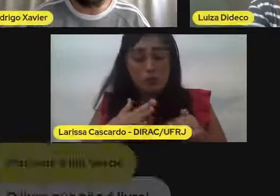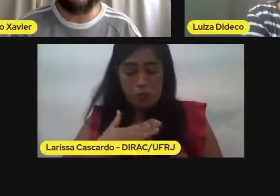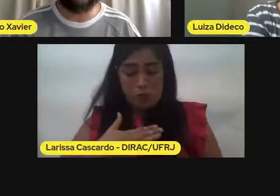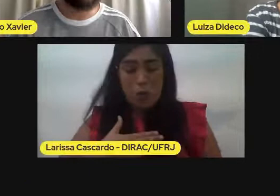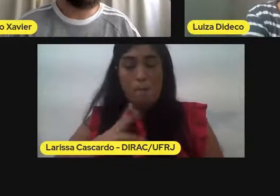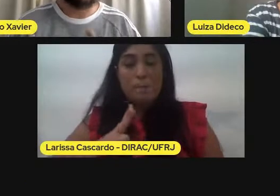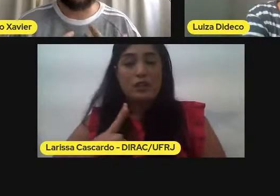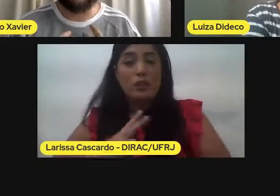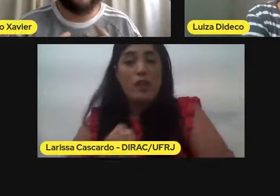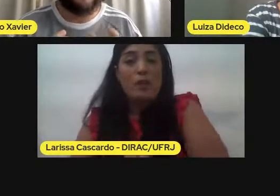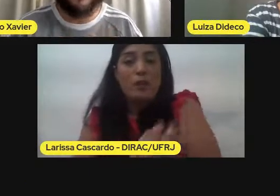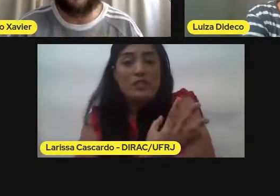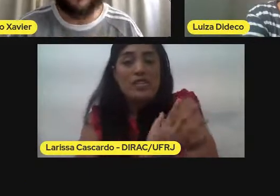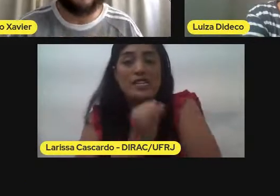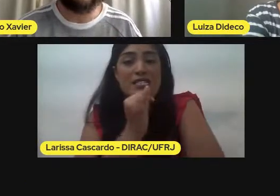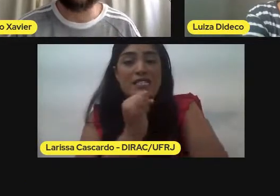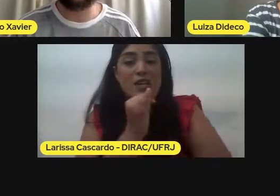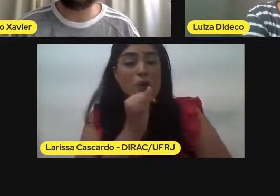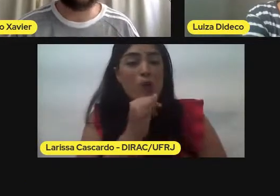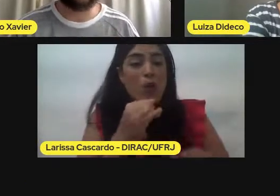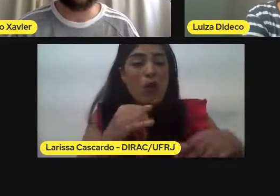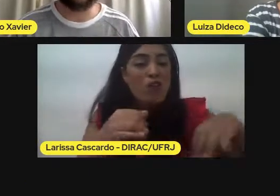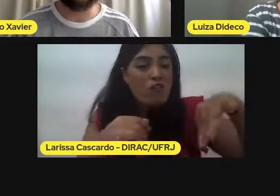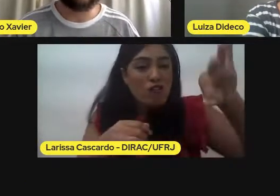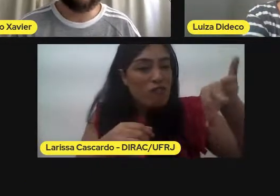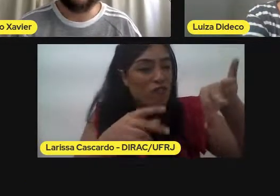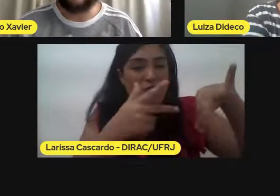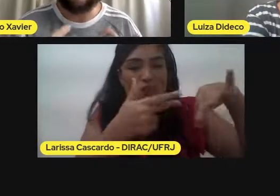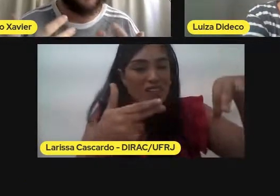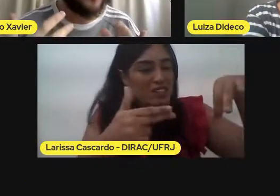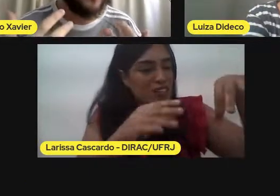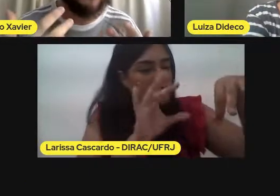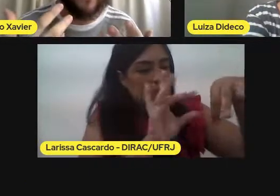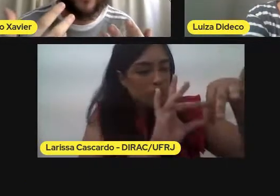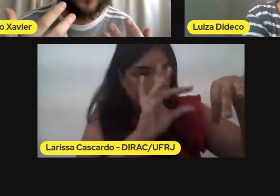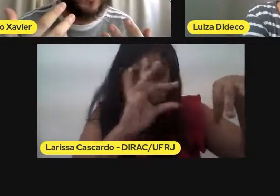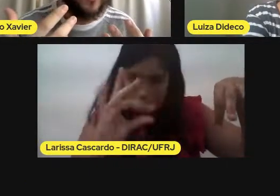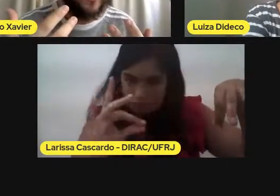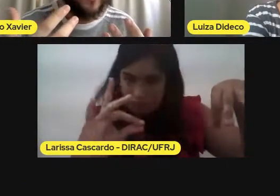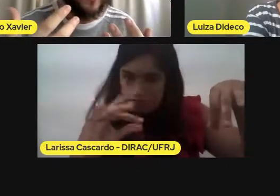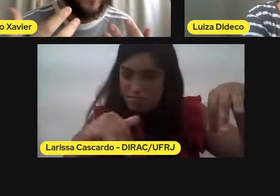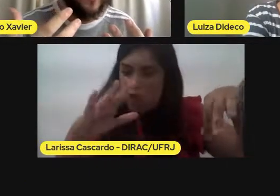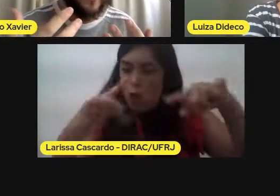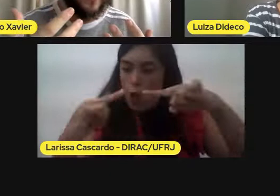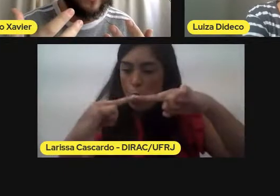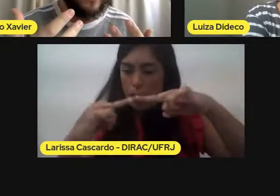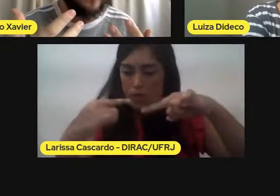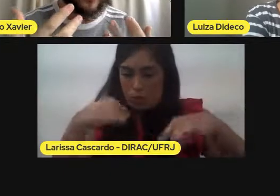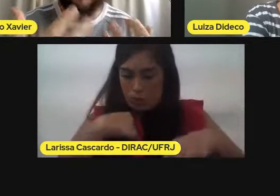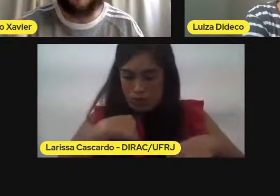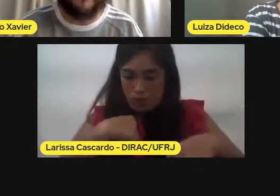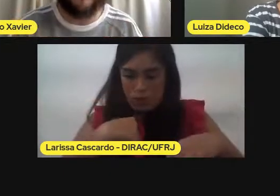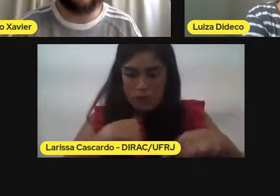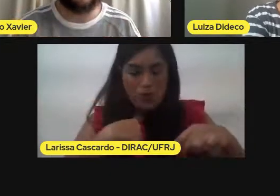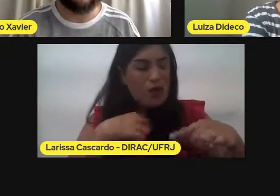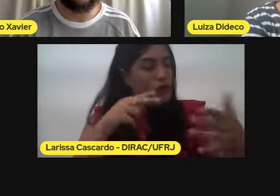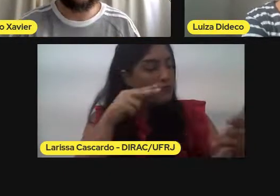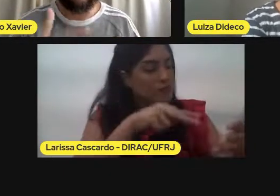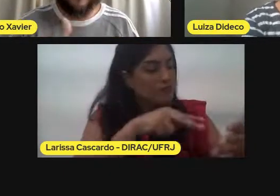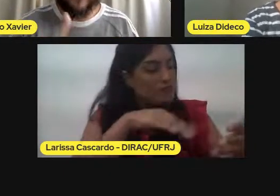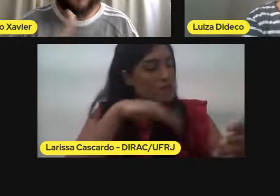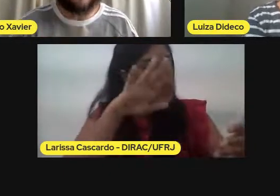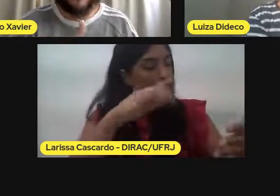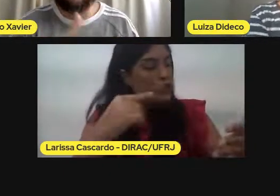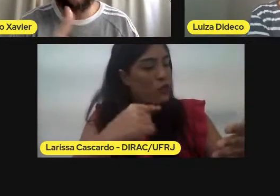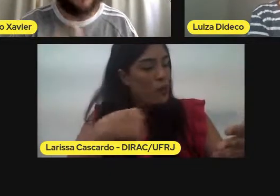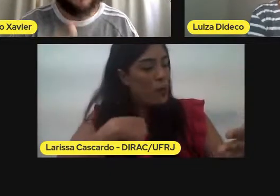ela mais gostava, os trechos que mais faziam sentido para ela, os trechos que mais a deixavam envolvida.